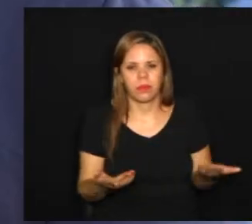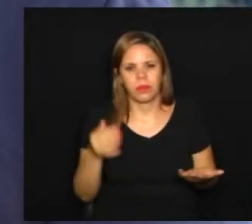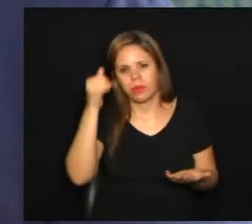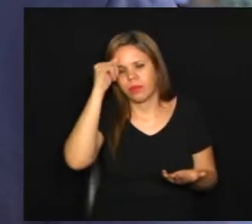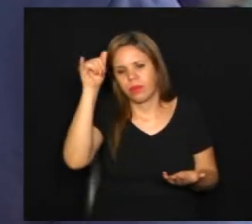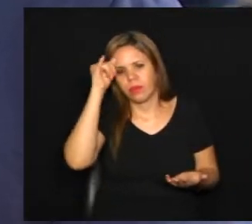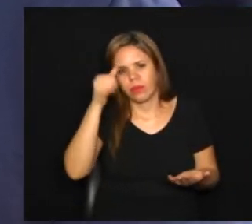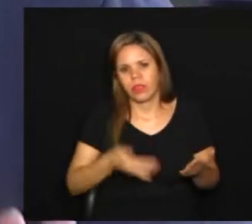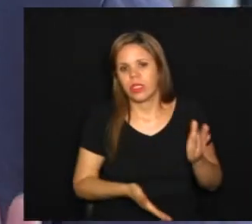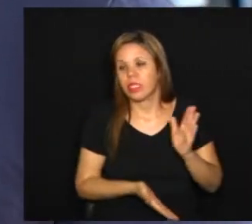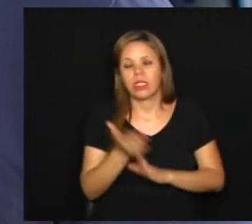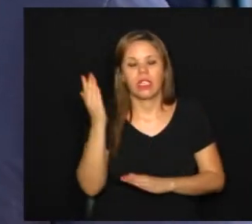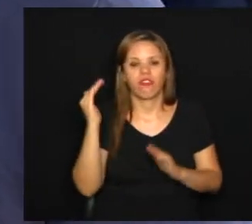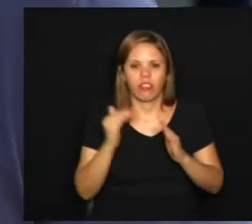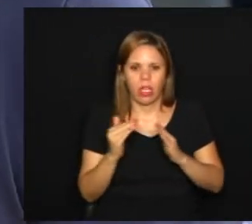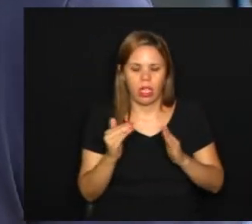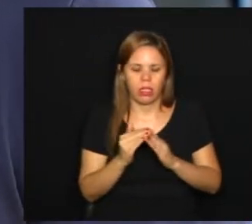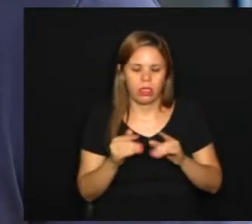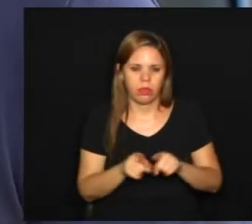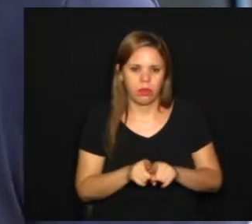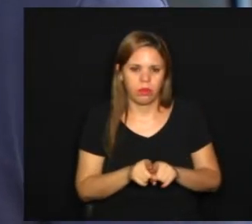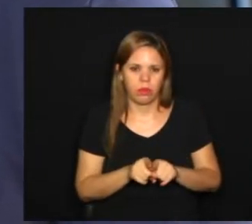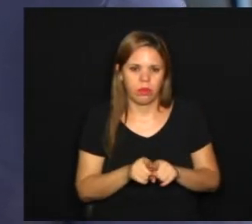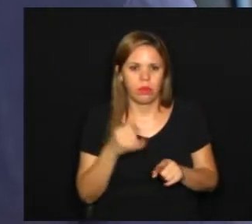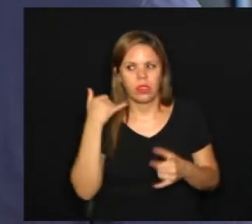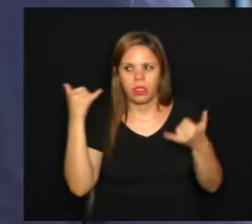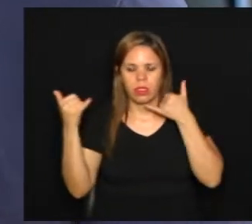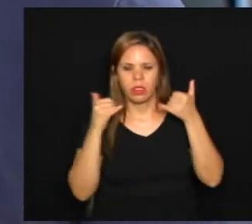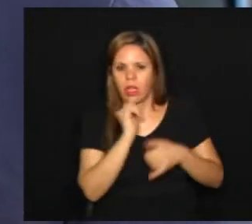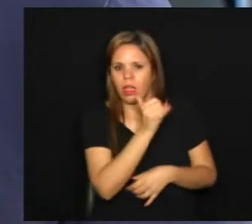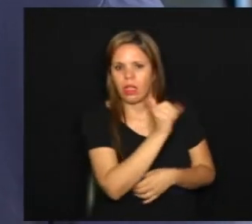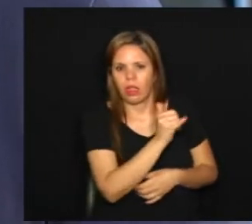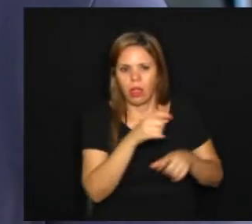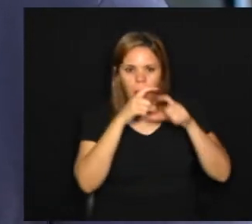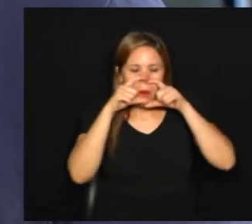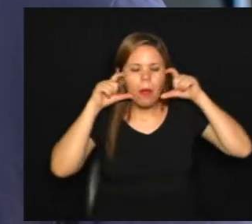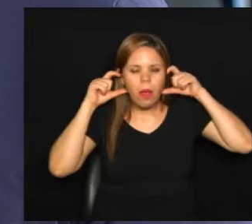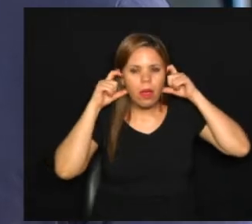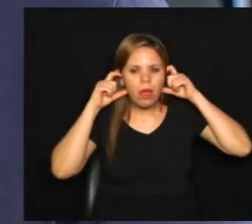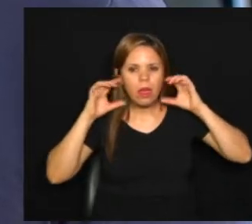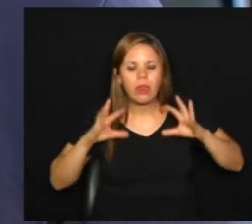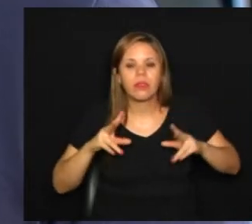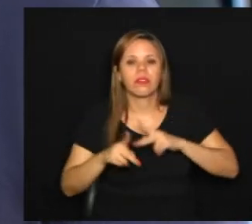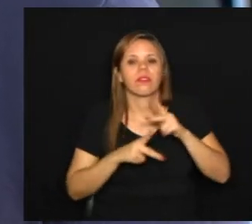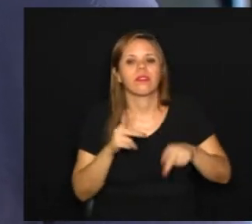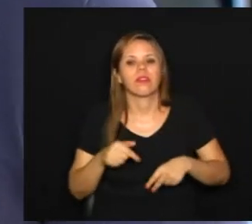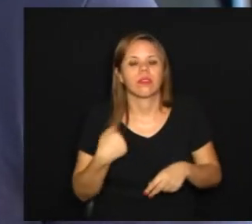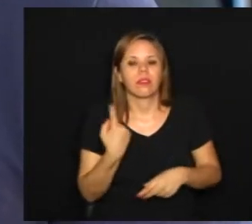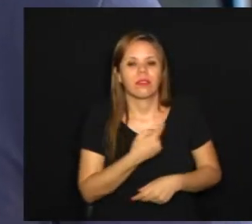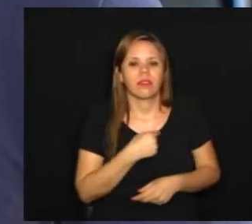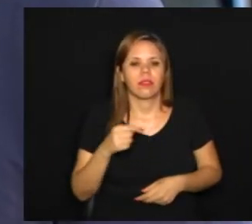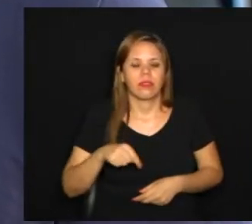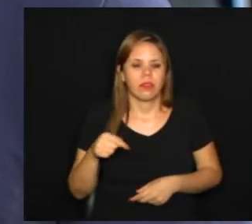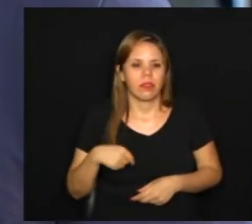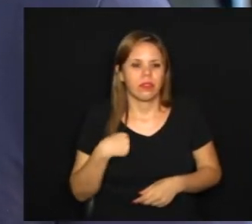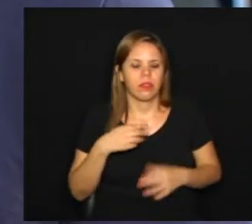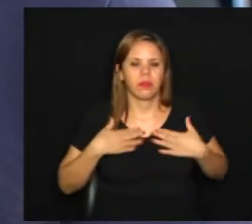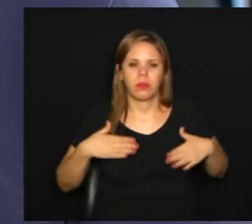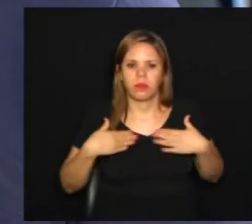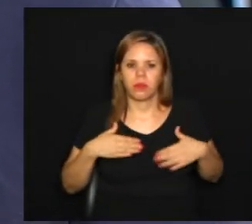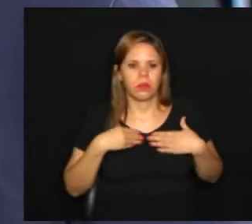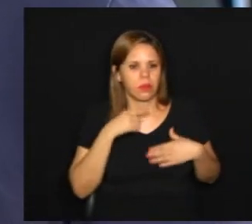evitar sair de casa. Se ela for sair, ela tem que nos ligar e tem que fazer uso de máscara. Todos que estão com a gente estão tranquilos,